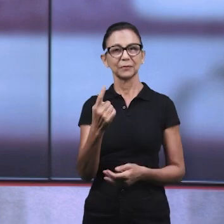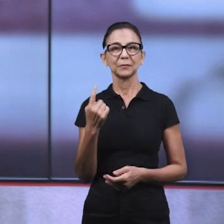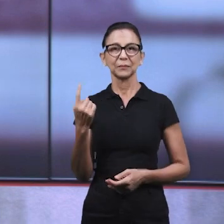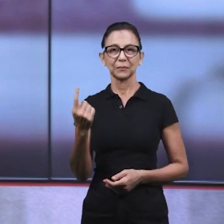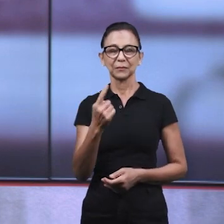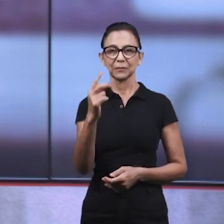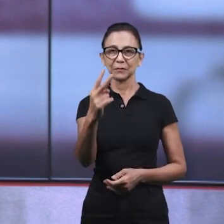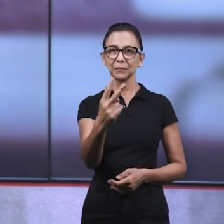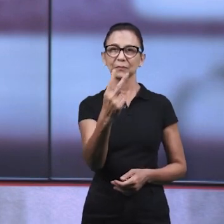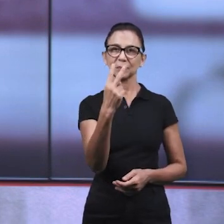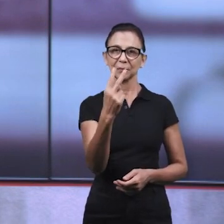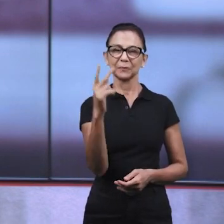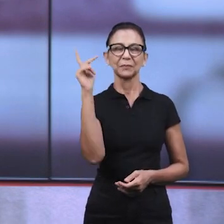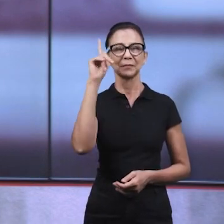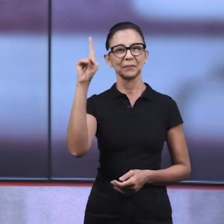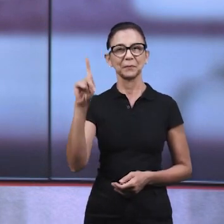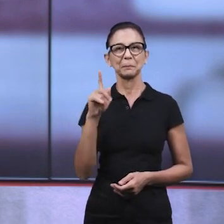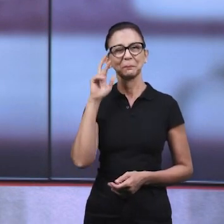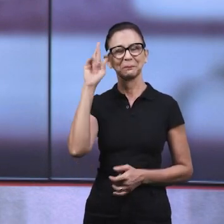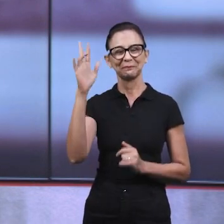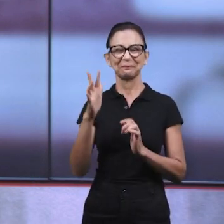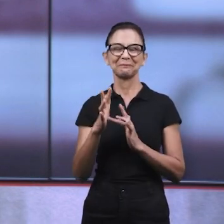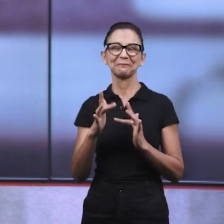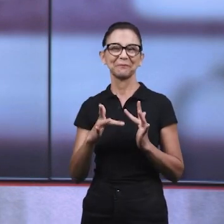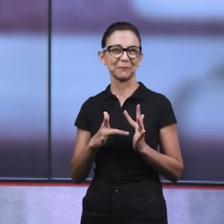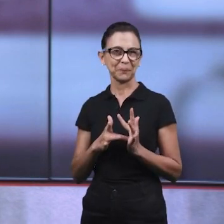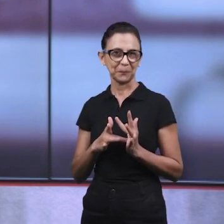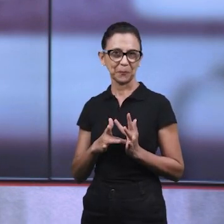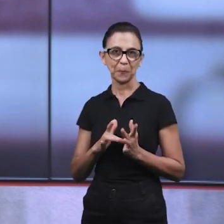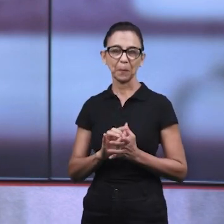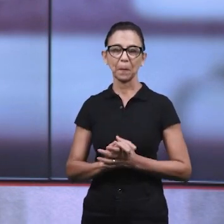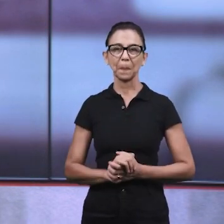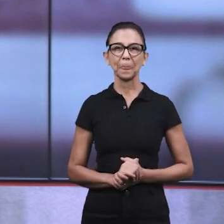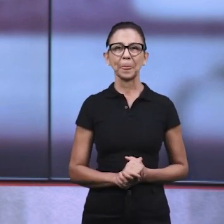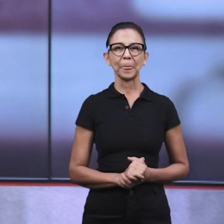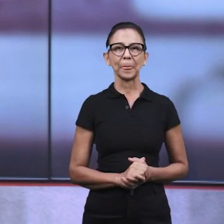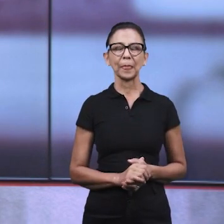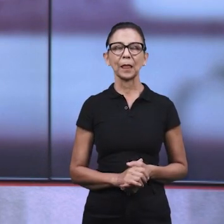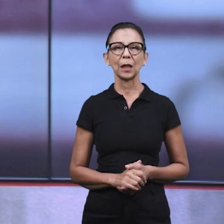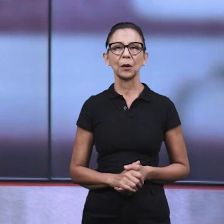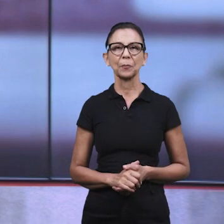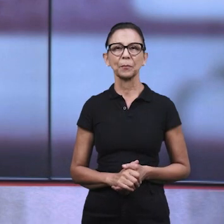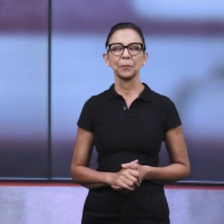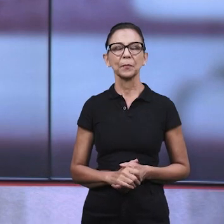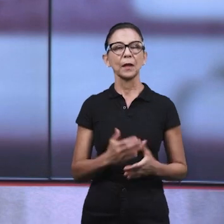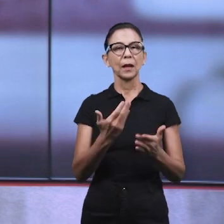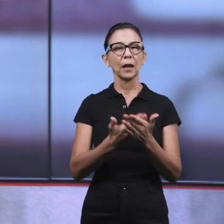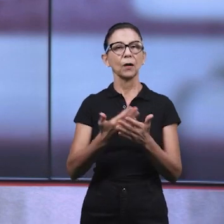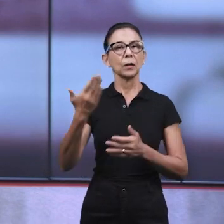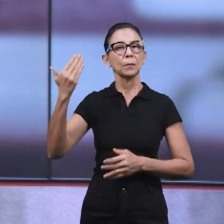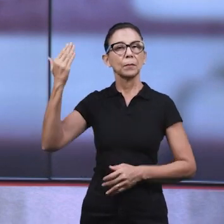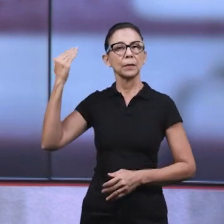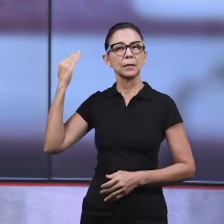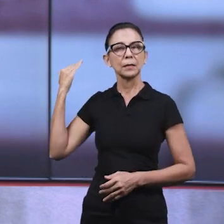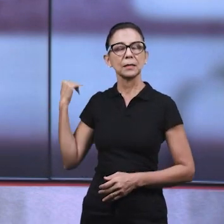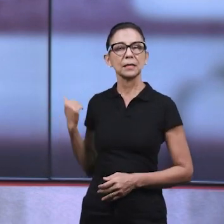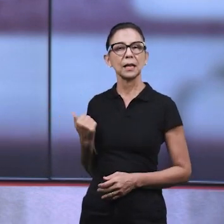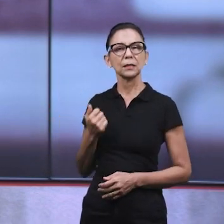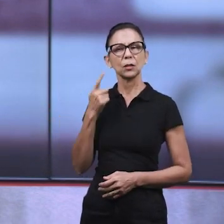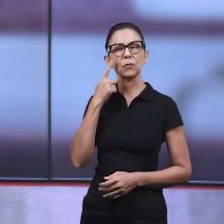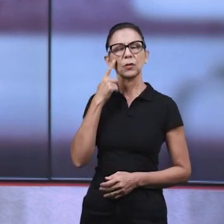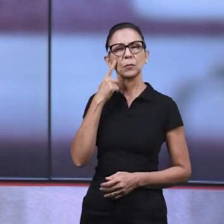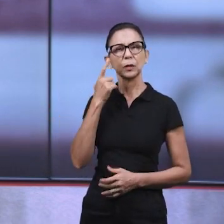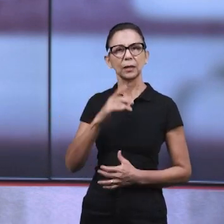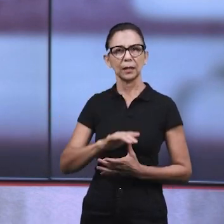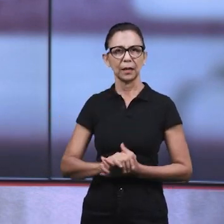Cumprimentamos a todos que nos assistem com a paz do Senhor Jesus. No episódio anterior, conversamos